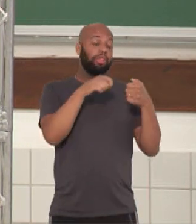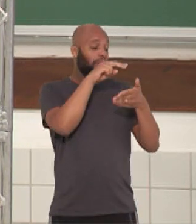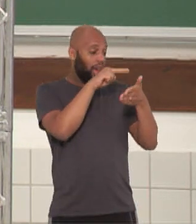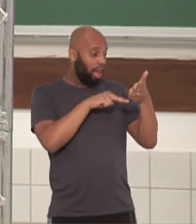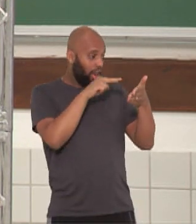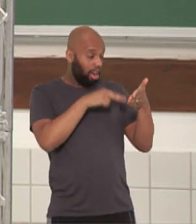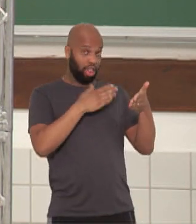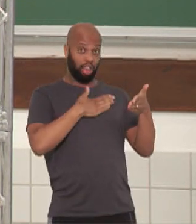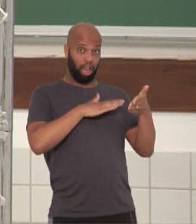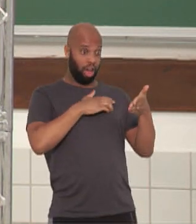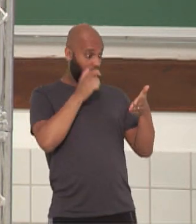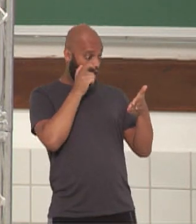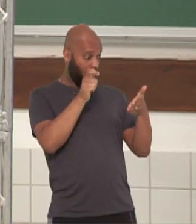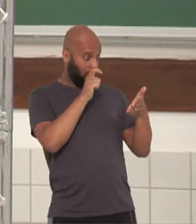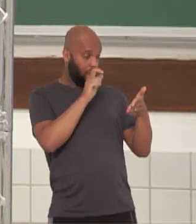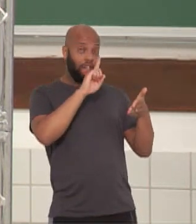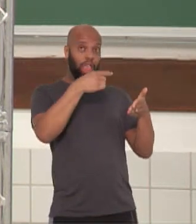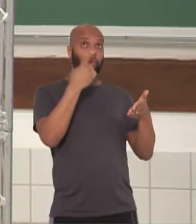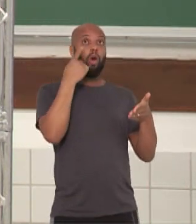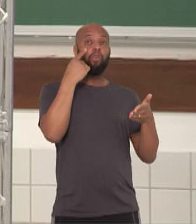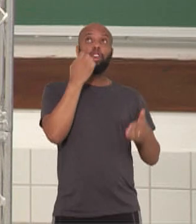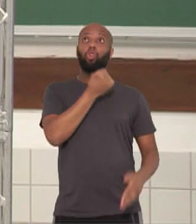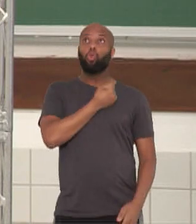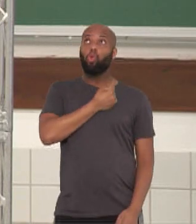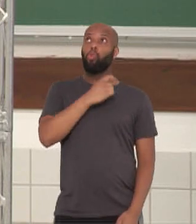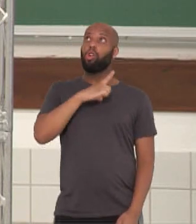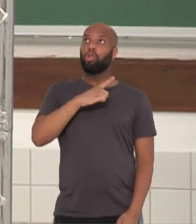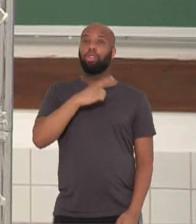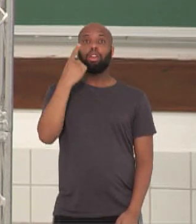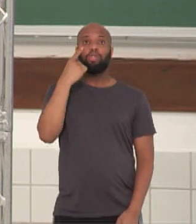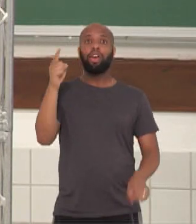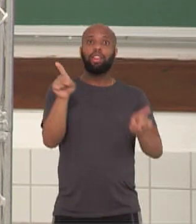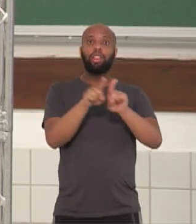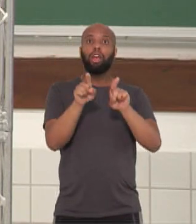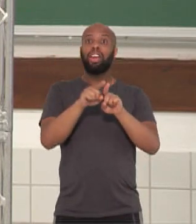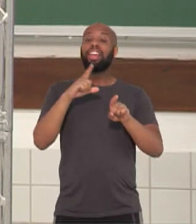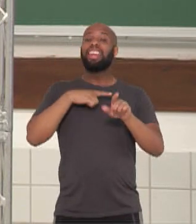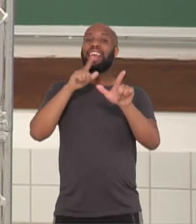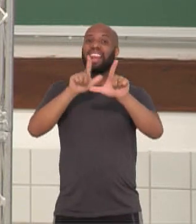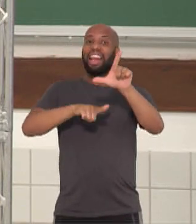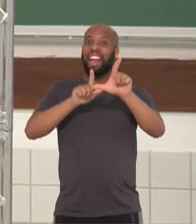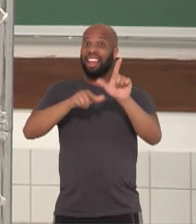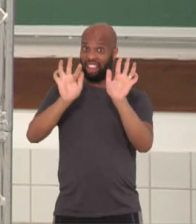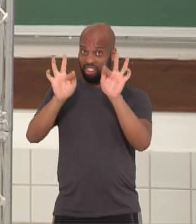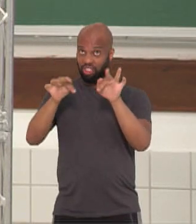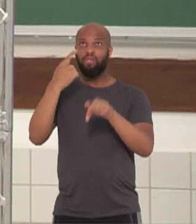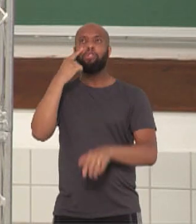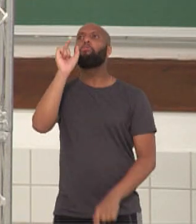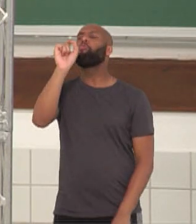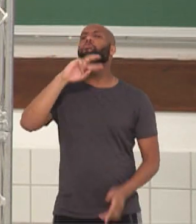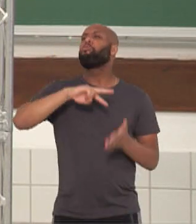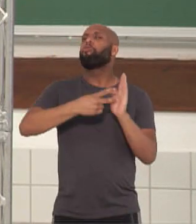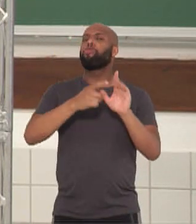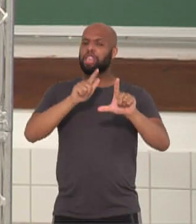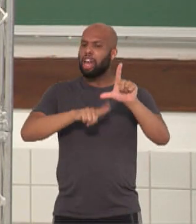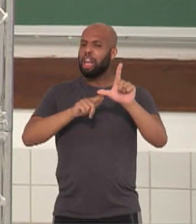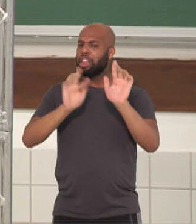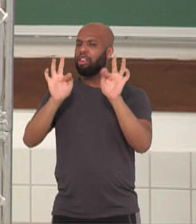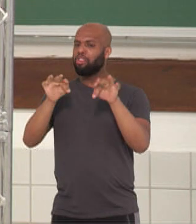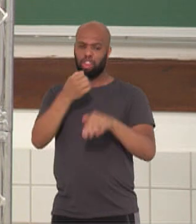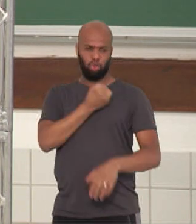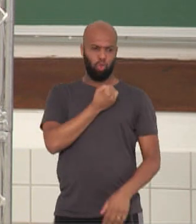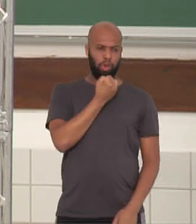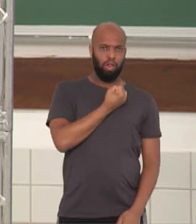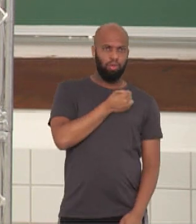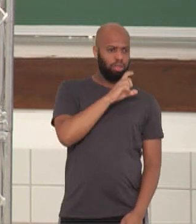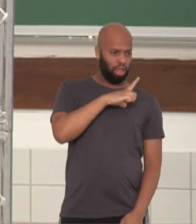atenta, retira os valores, tenta relacionar esses valores com as grandezas físicas correspondentes, busca a equação e